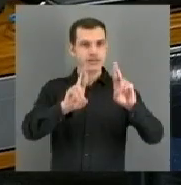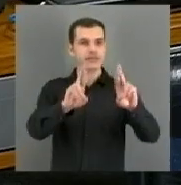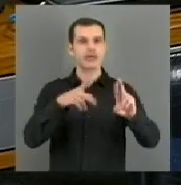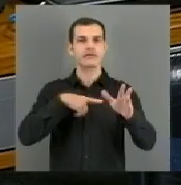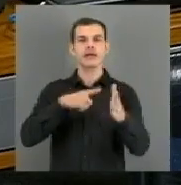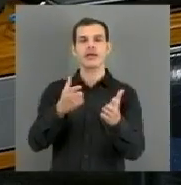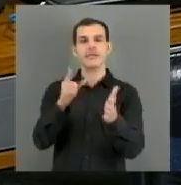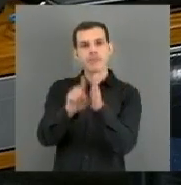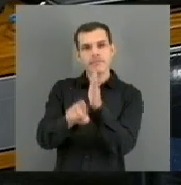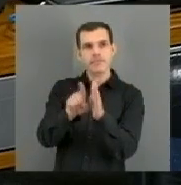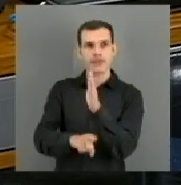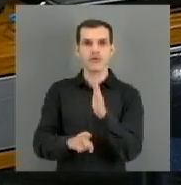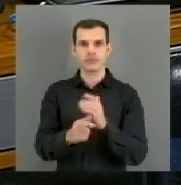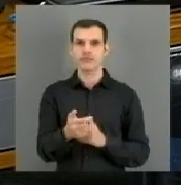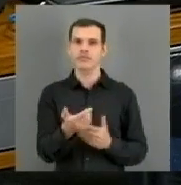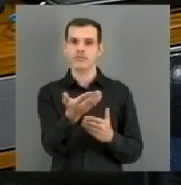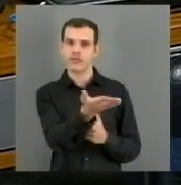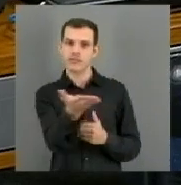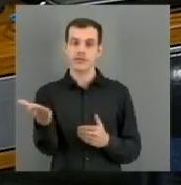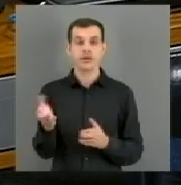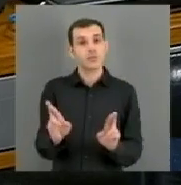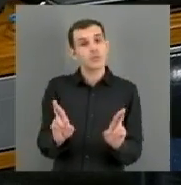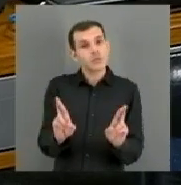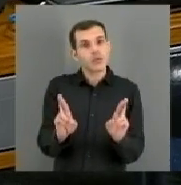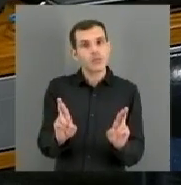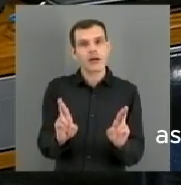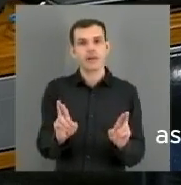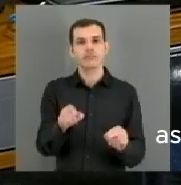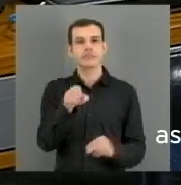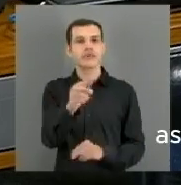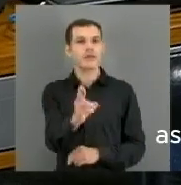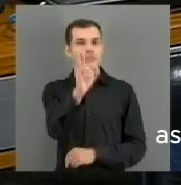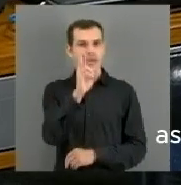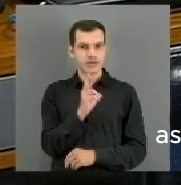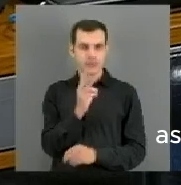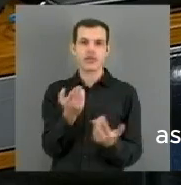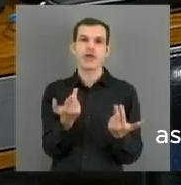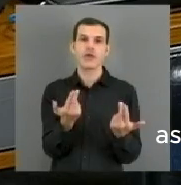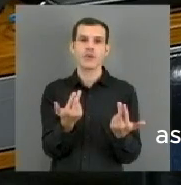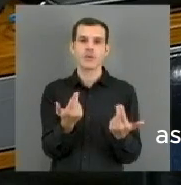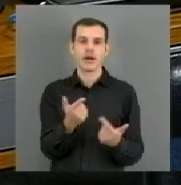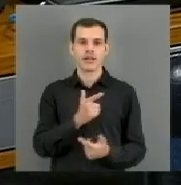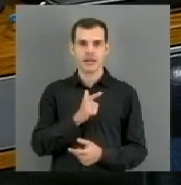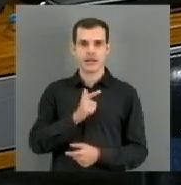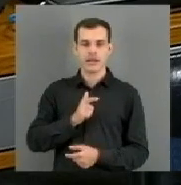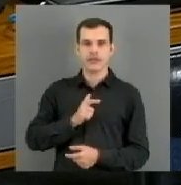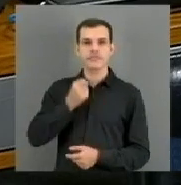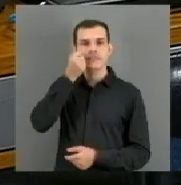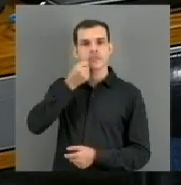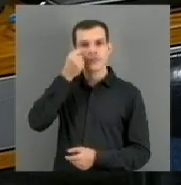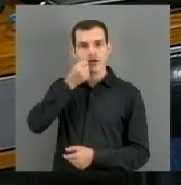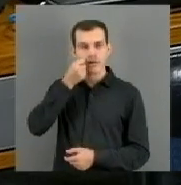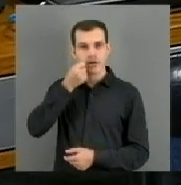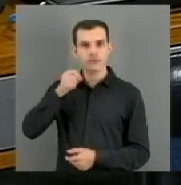com relação a exatamente isso. Eu espero que o senhor me responda, assim como respondeu ao senador Romário, tudo,